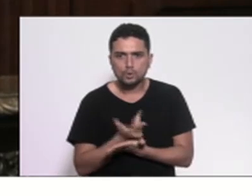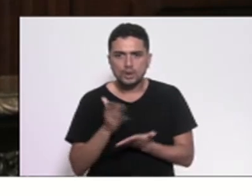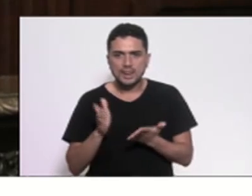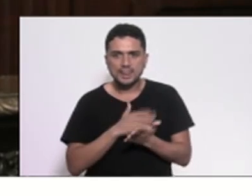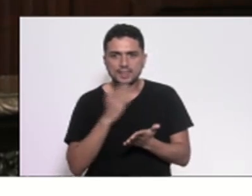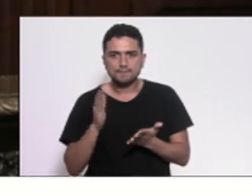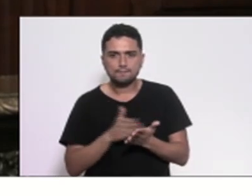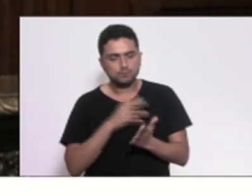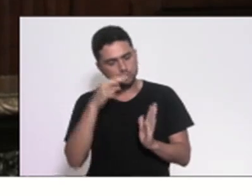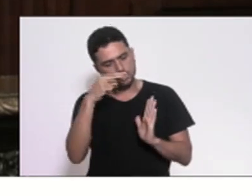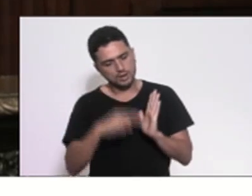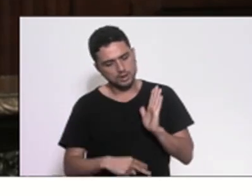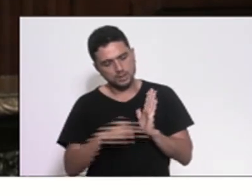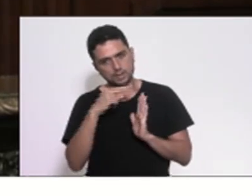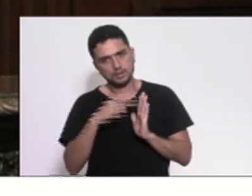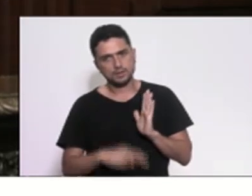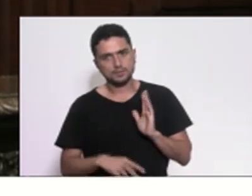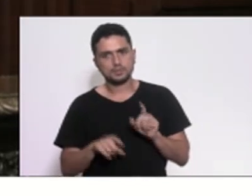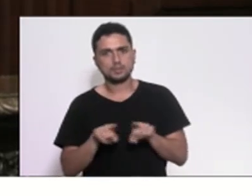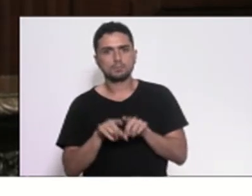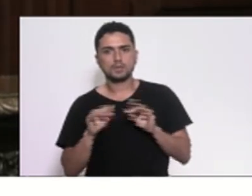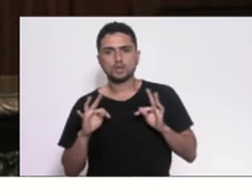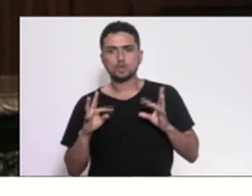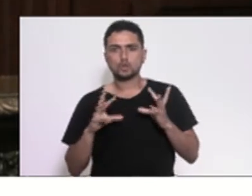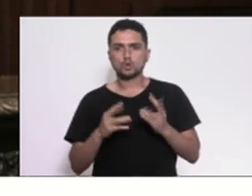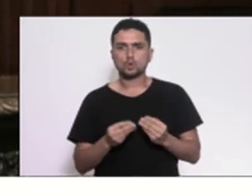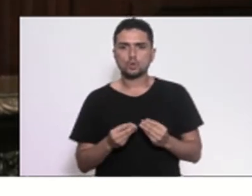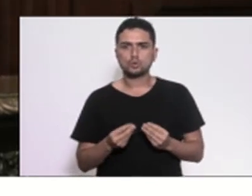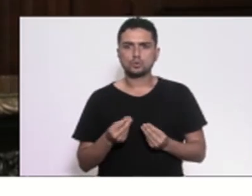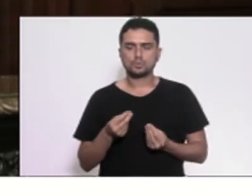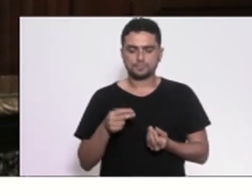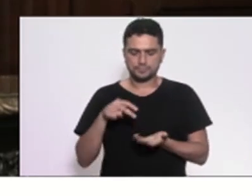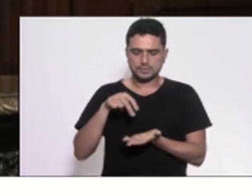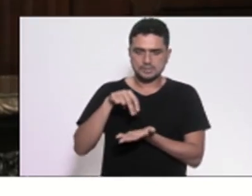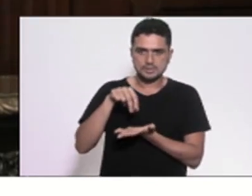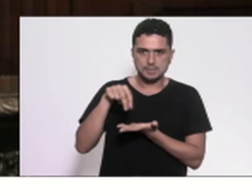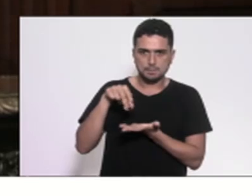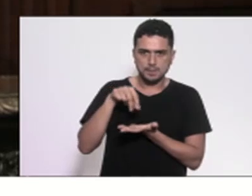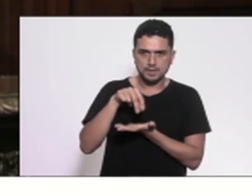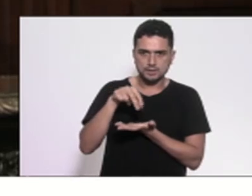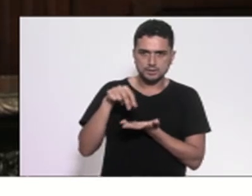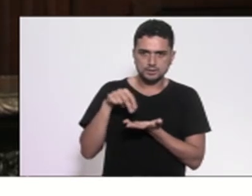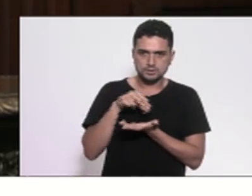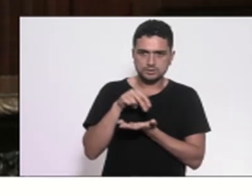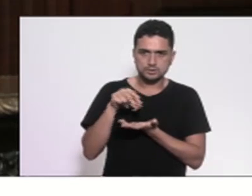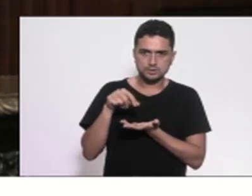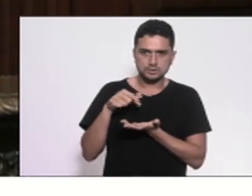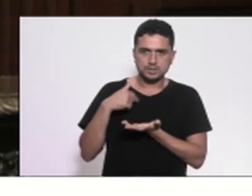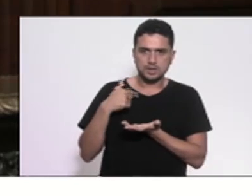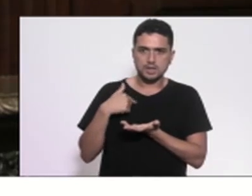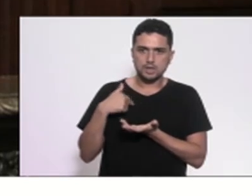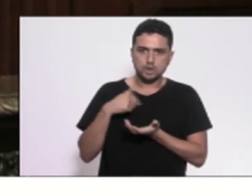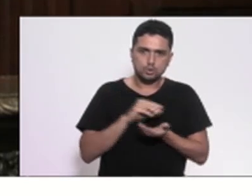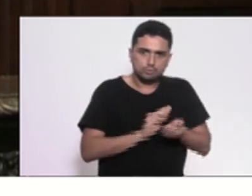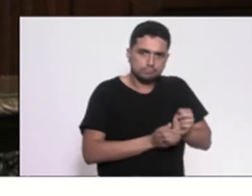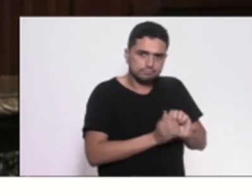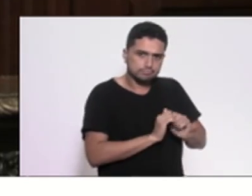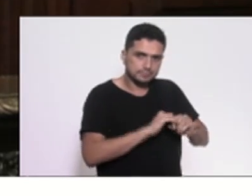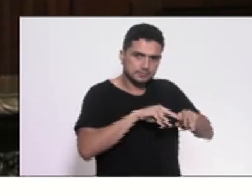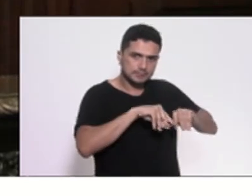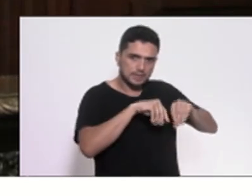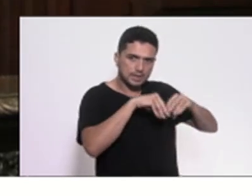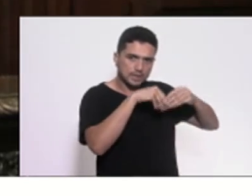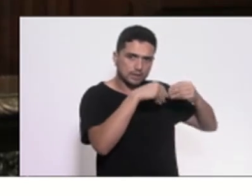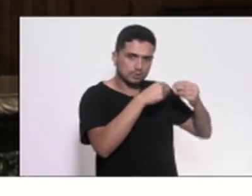carocinho que aparece na minha mão, de qualquer árvore, se eu puder, eu faço uma muda. E